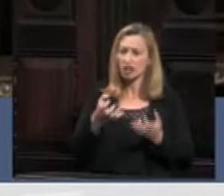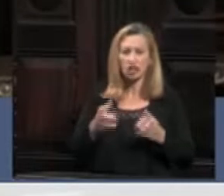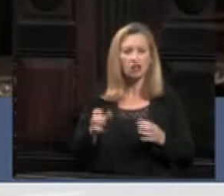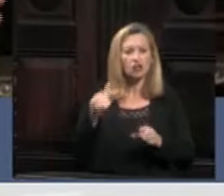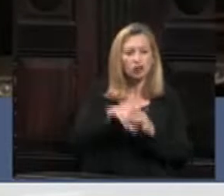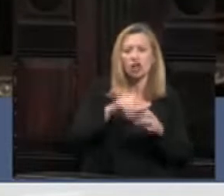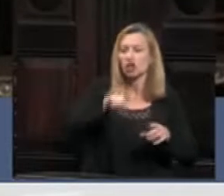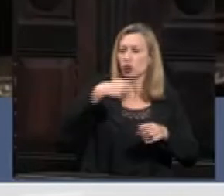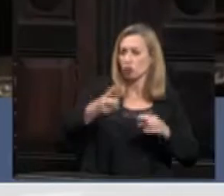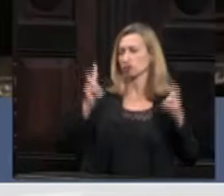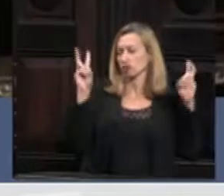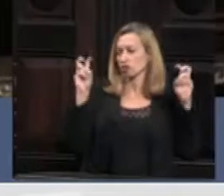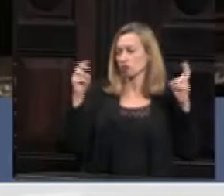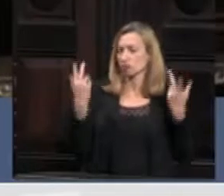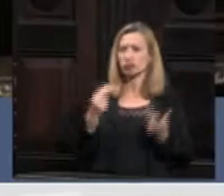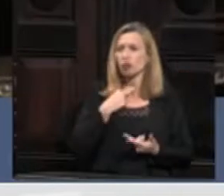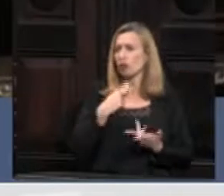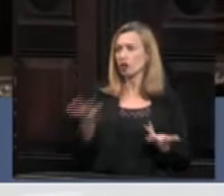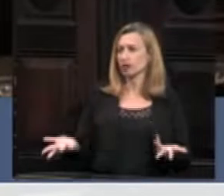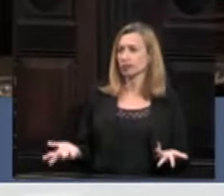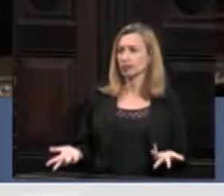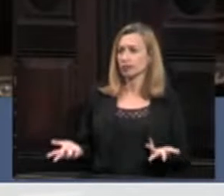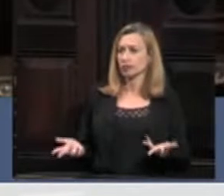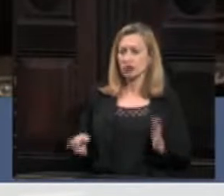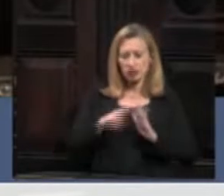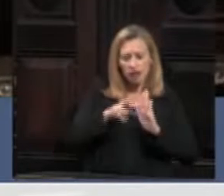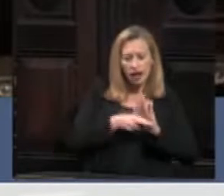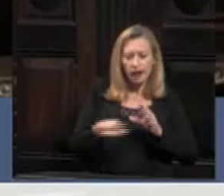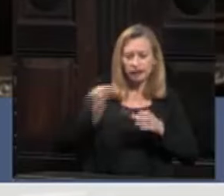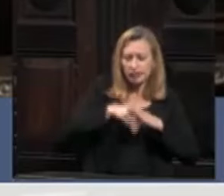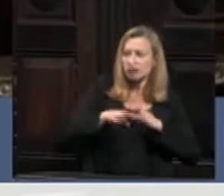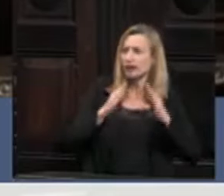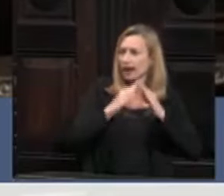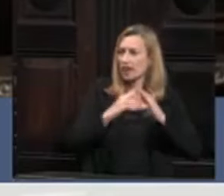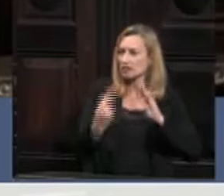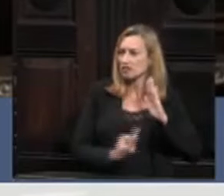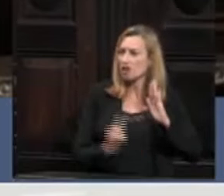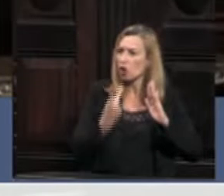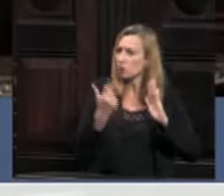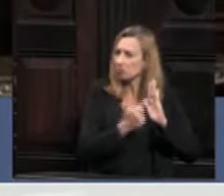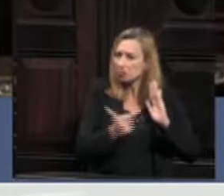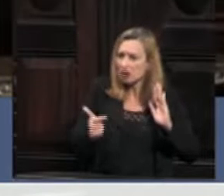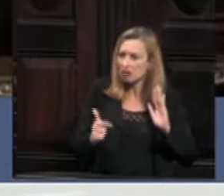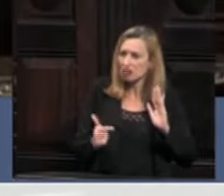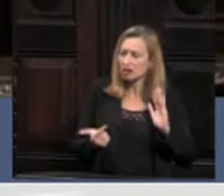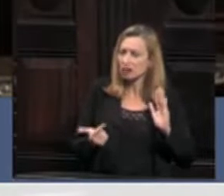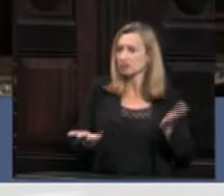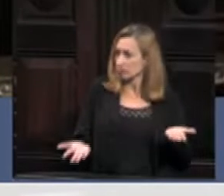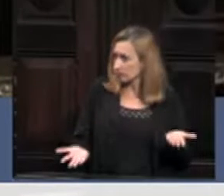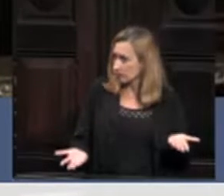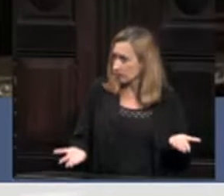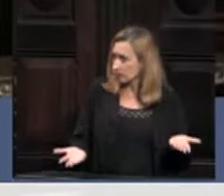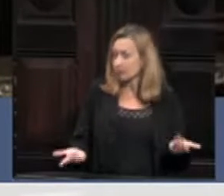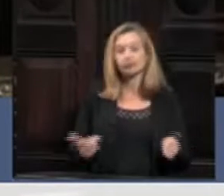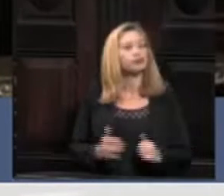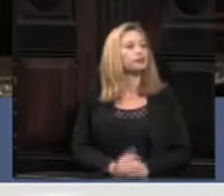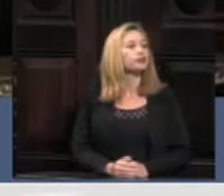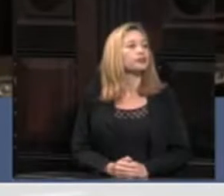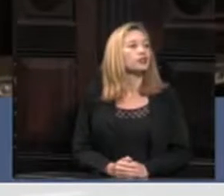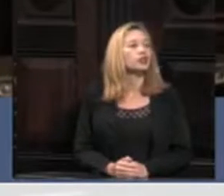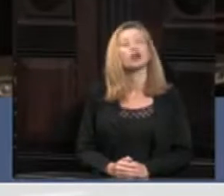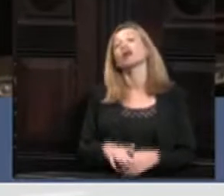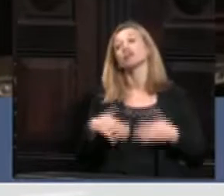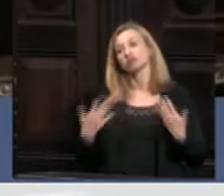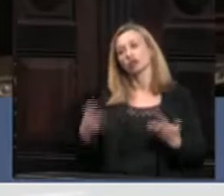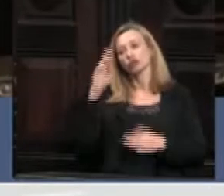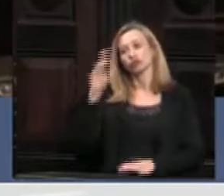regimento não valem de nada. Podem ser driblados de forma tão absurda. Então,